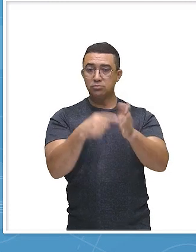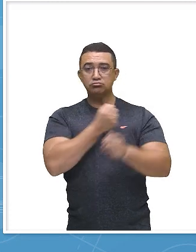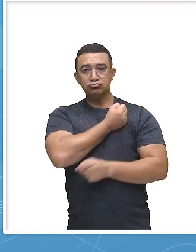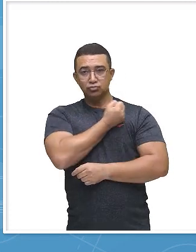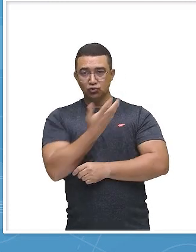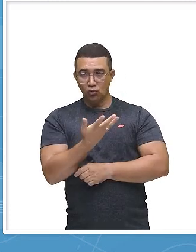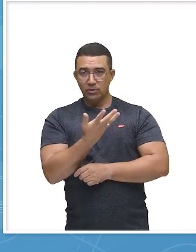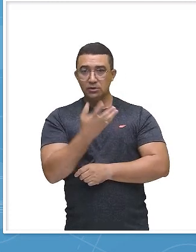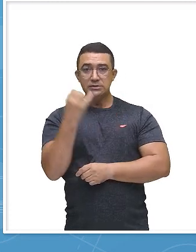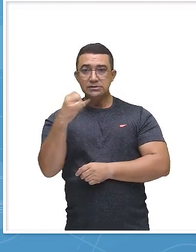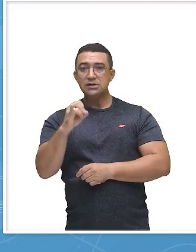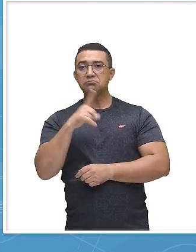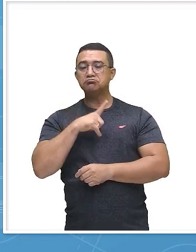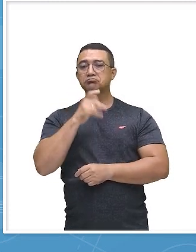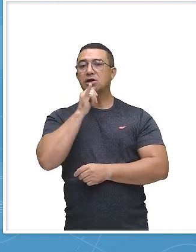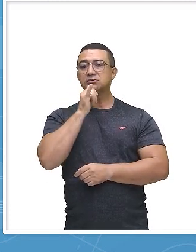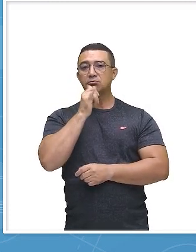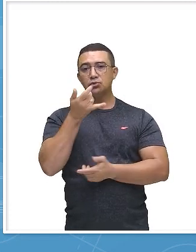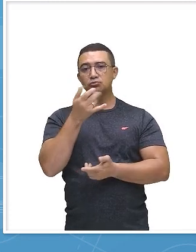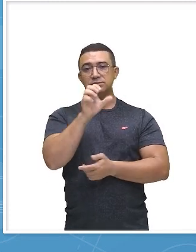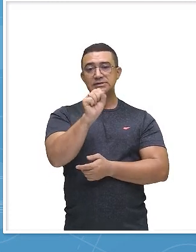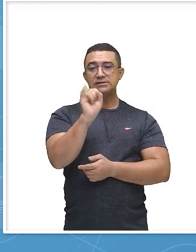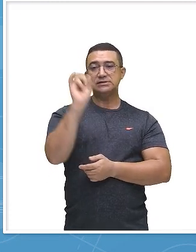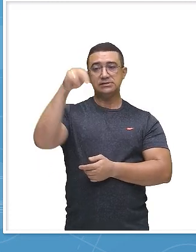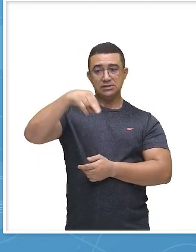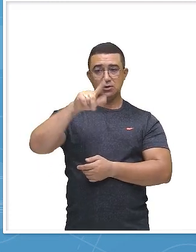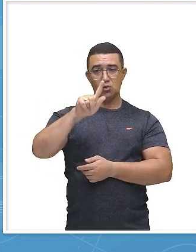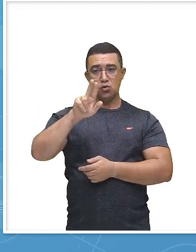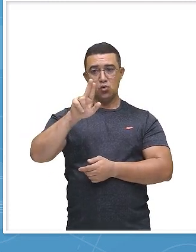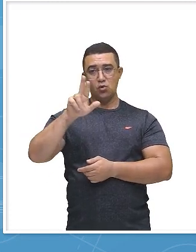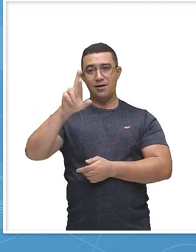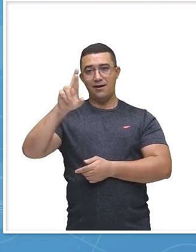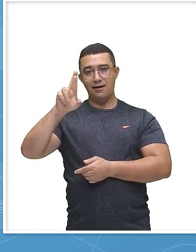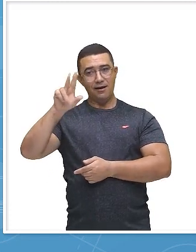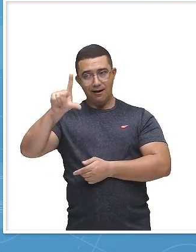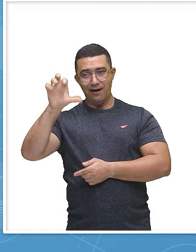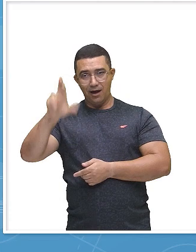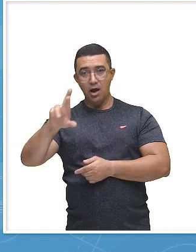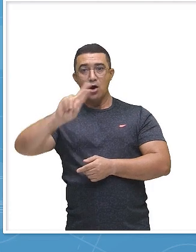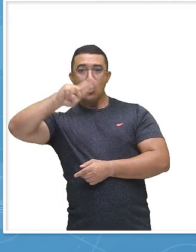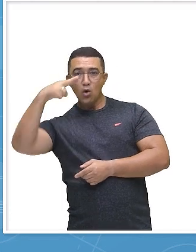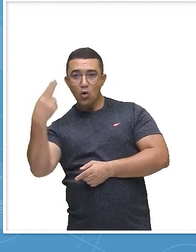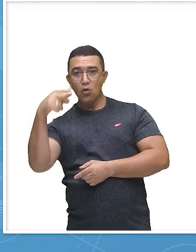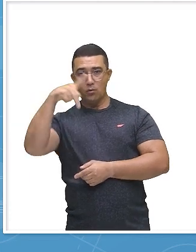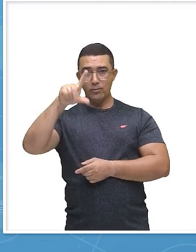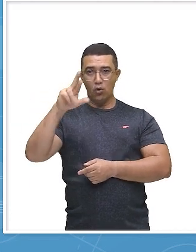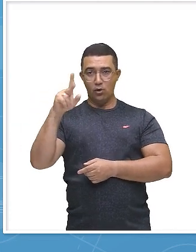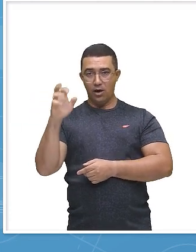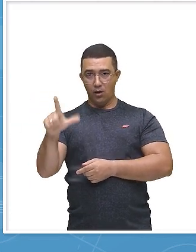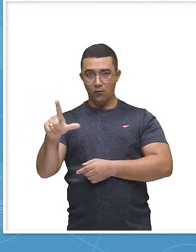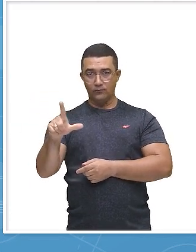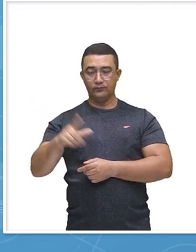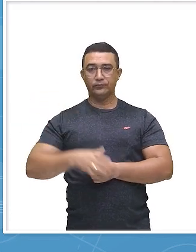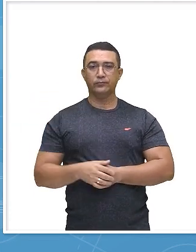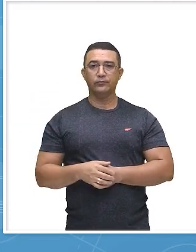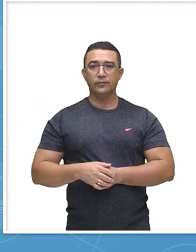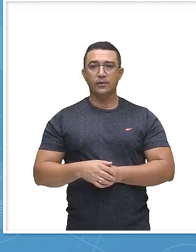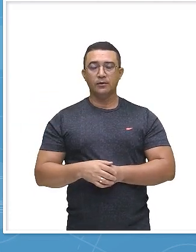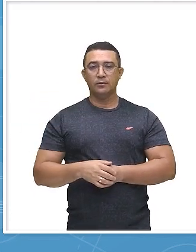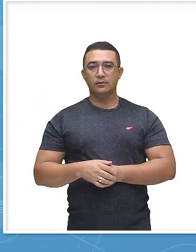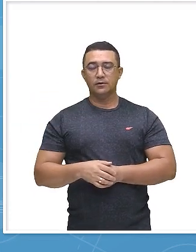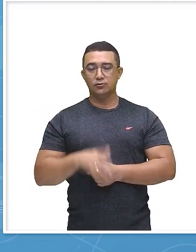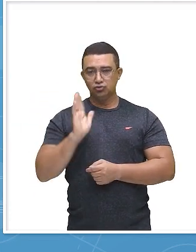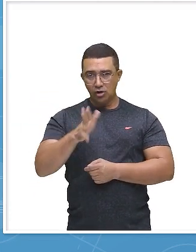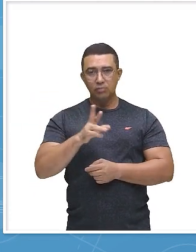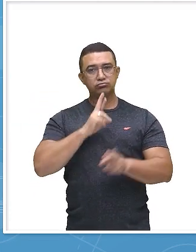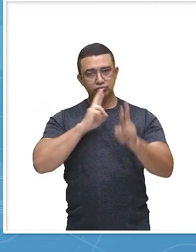se é singular ou plural. Ok, amores? Então, já falamos aqui que o primeiro artigo, A, se refere